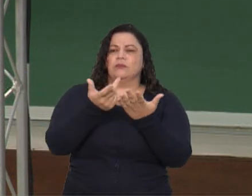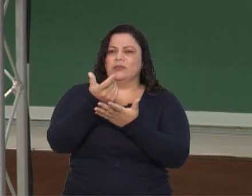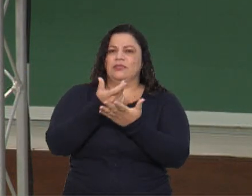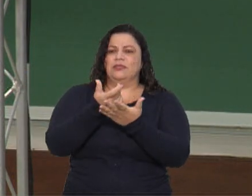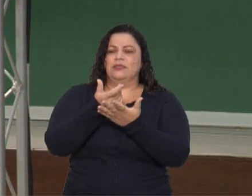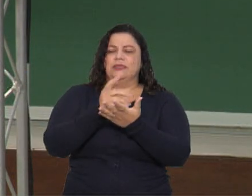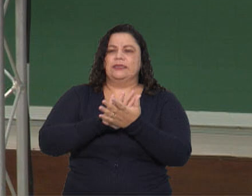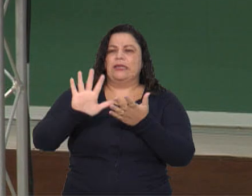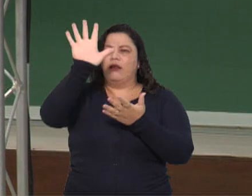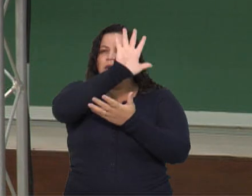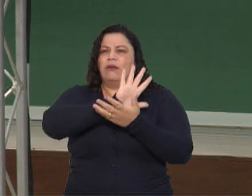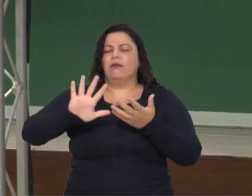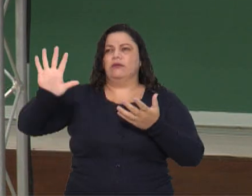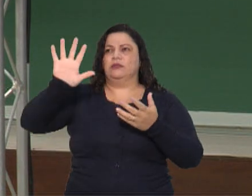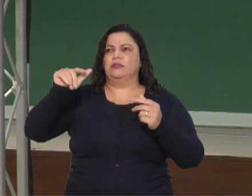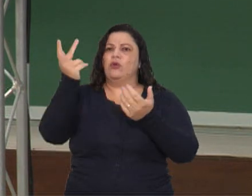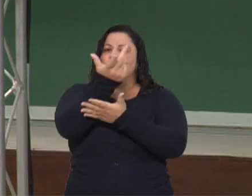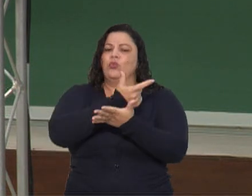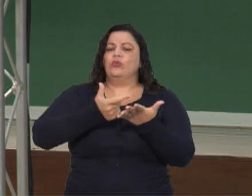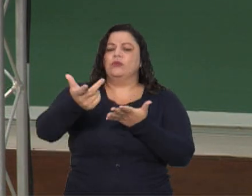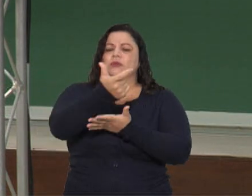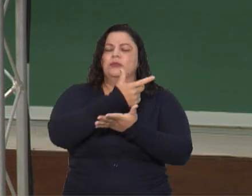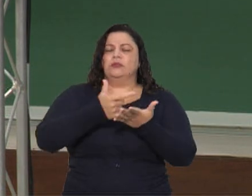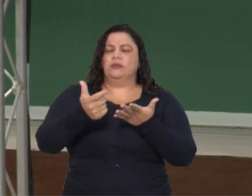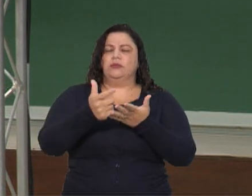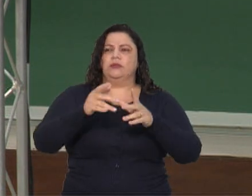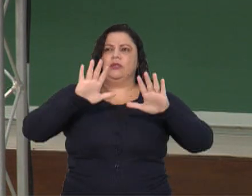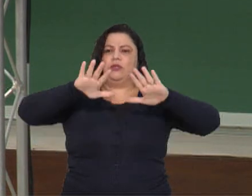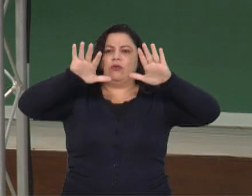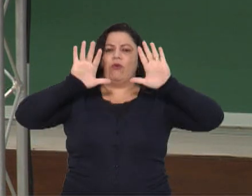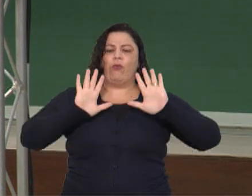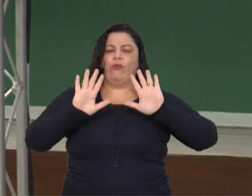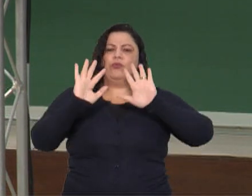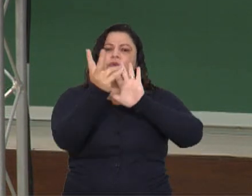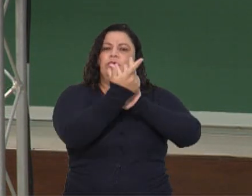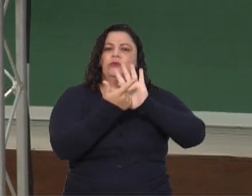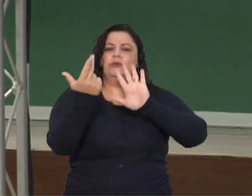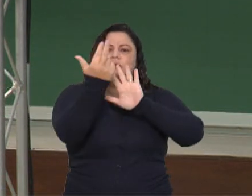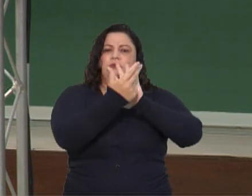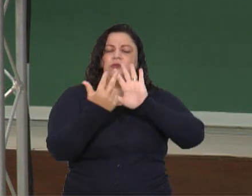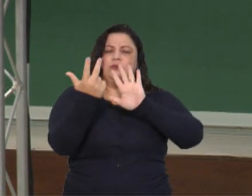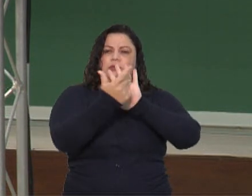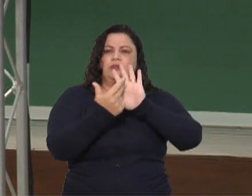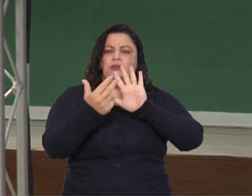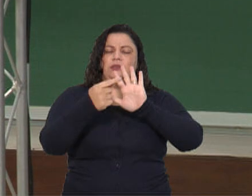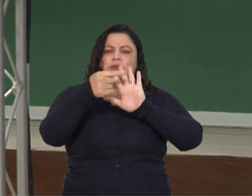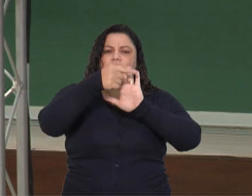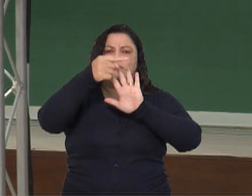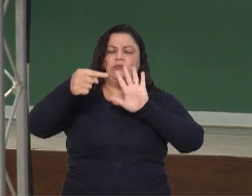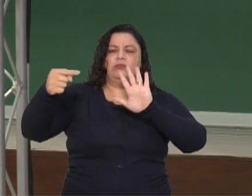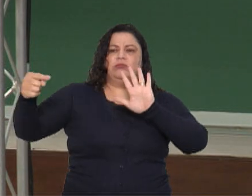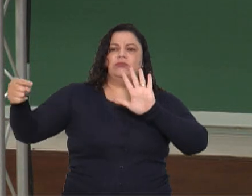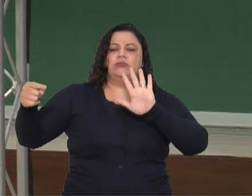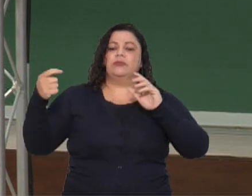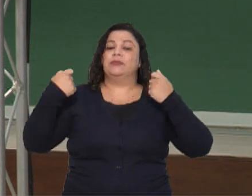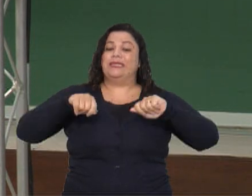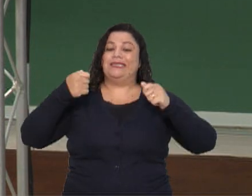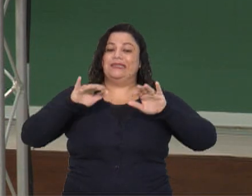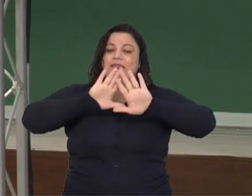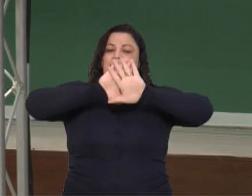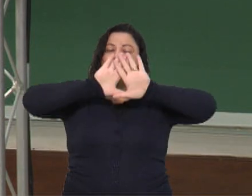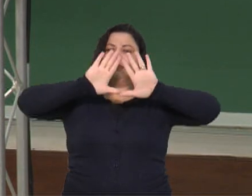fundo, né, da figura. Então é bem importante essa combinação de sons e silêncios para formar a música,